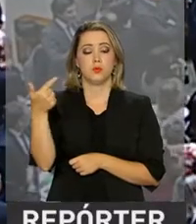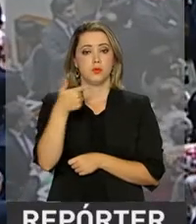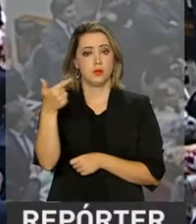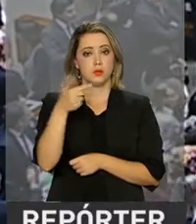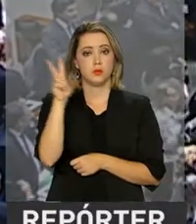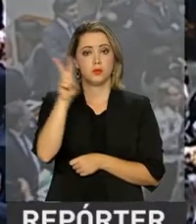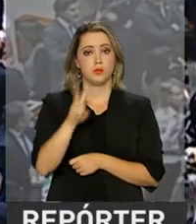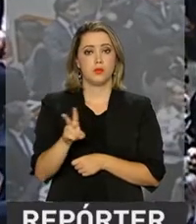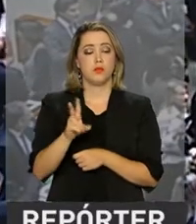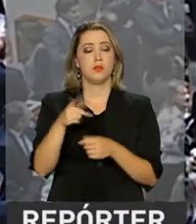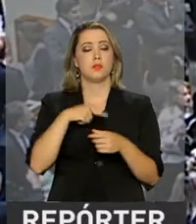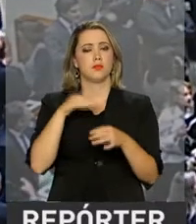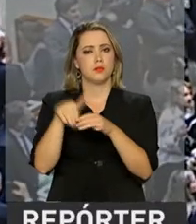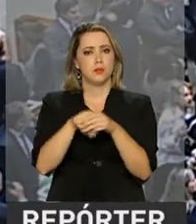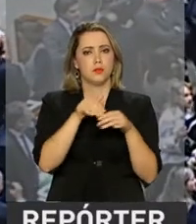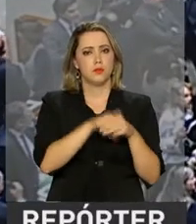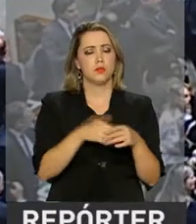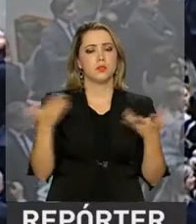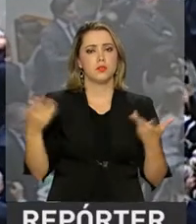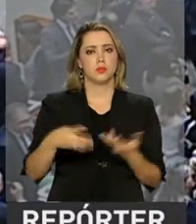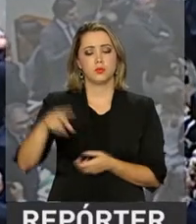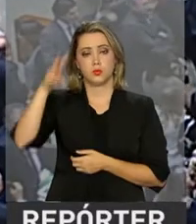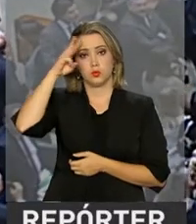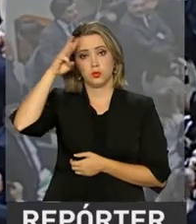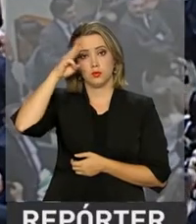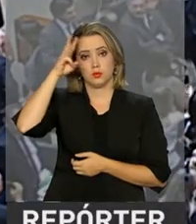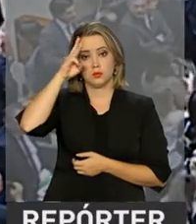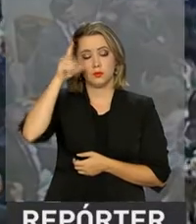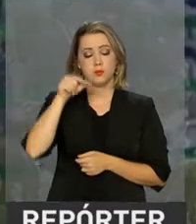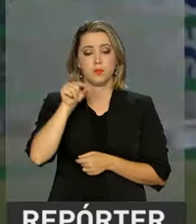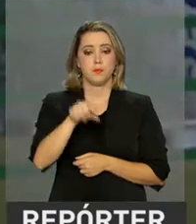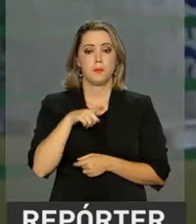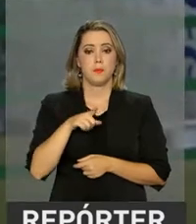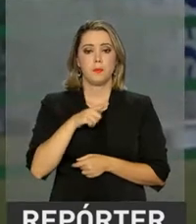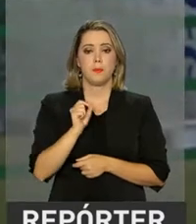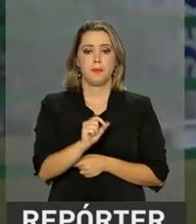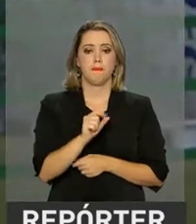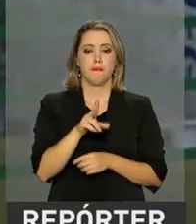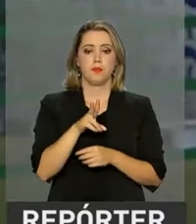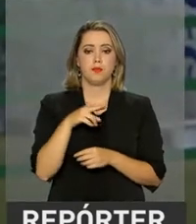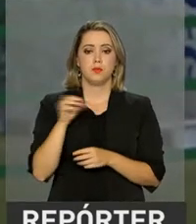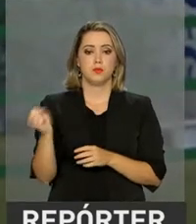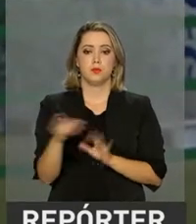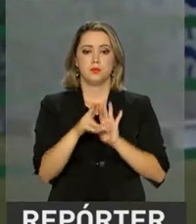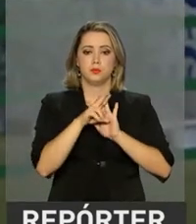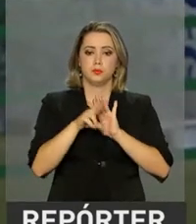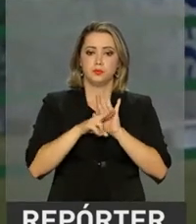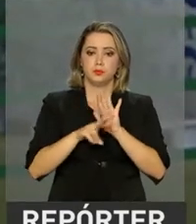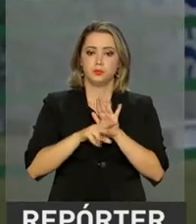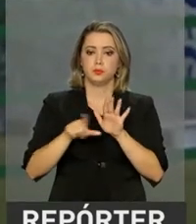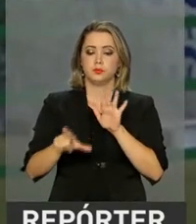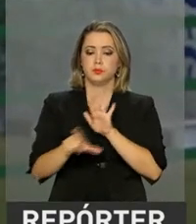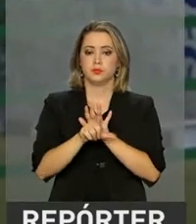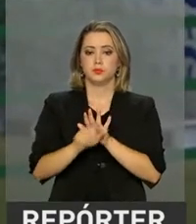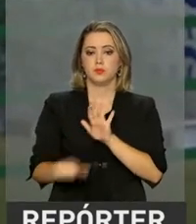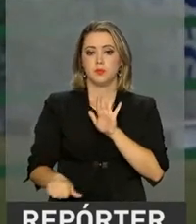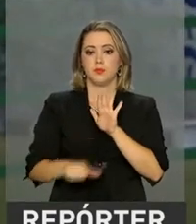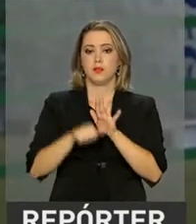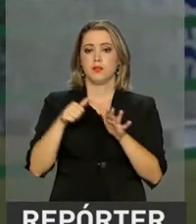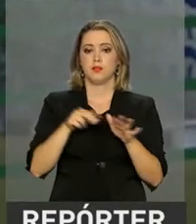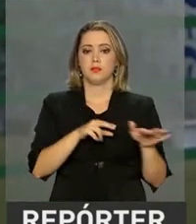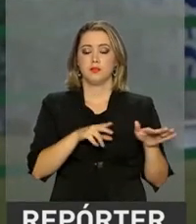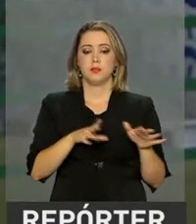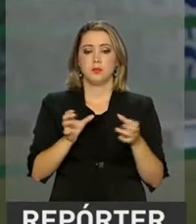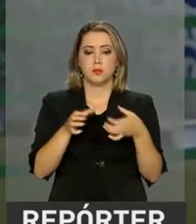segunda sessão extraordinária dessa terça-feira para analisar o projeto de reforma trabalhista. Na primeira sessão,